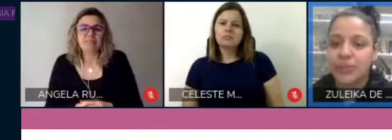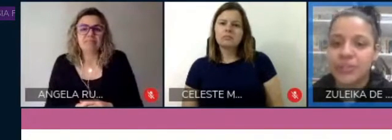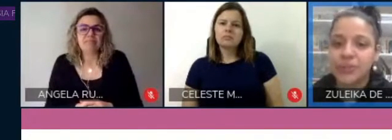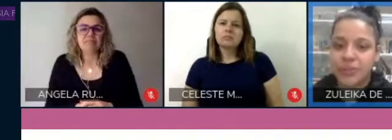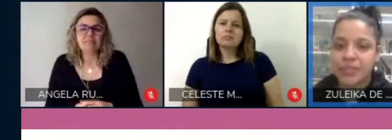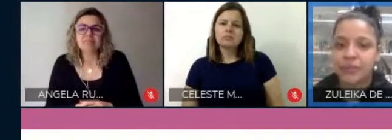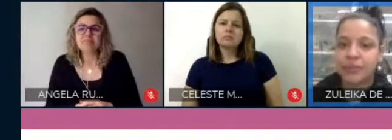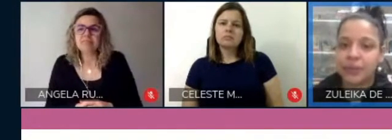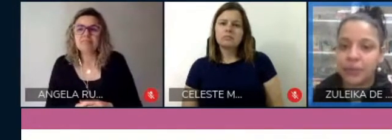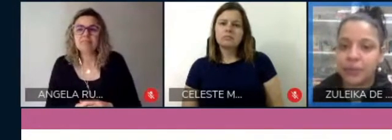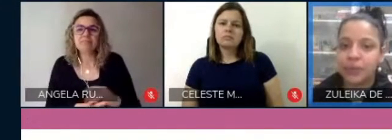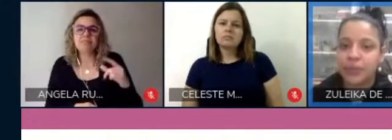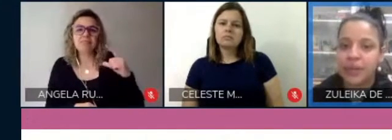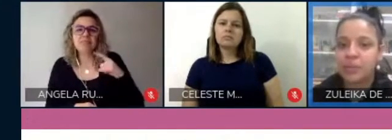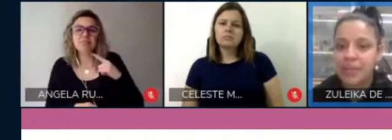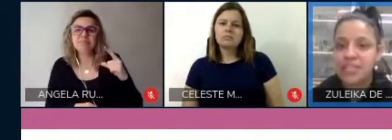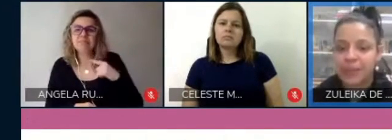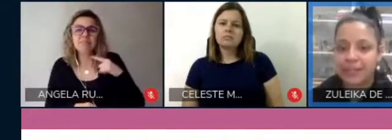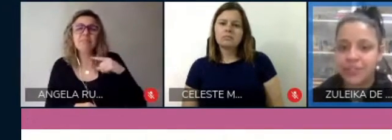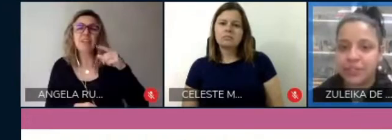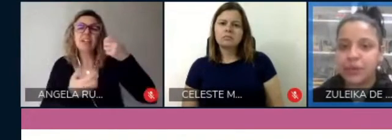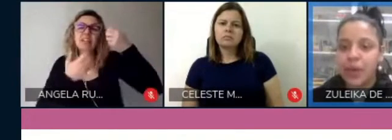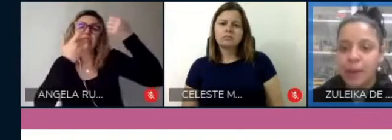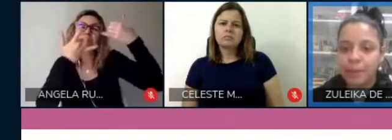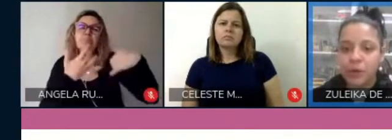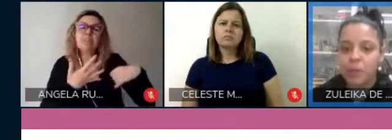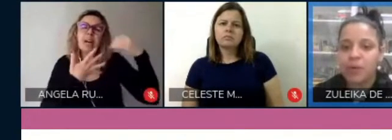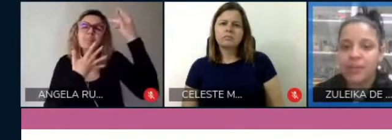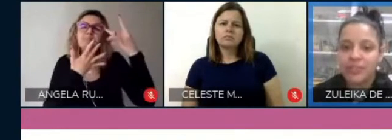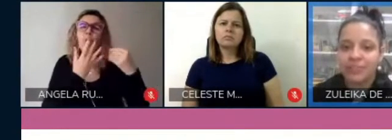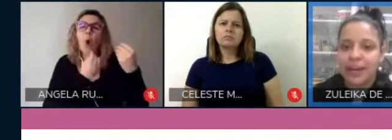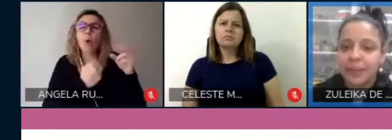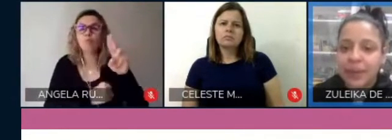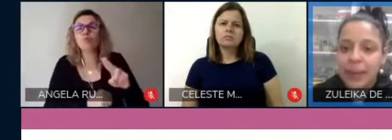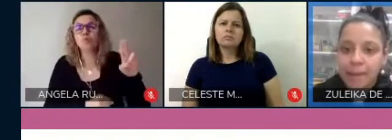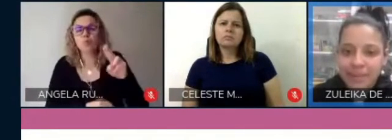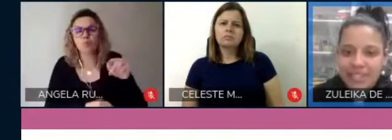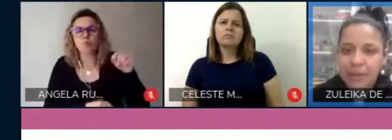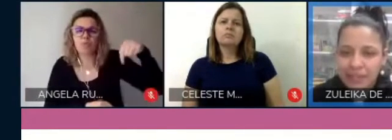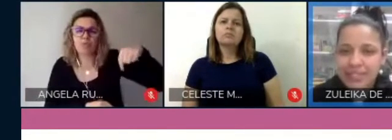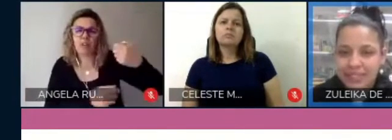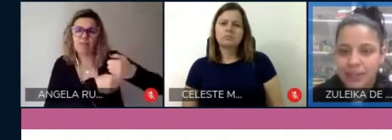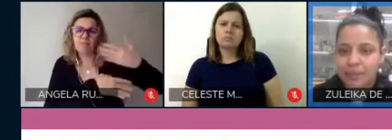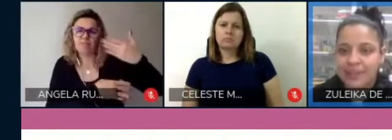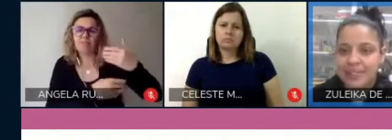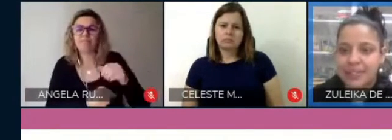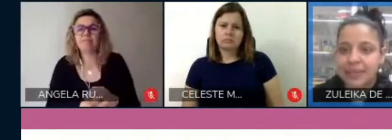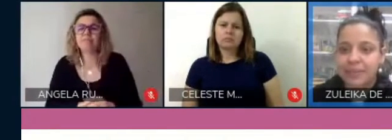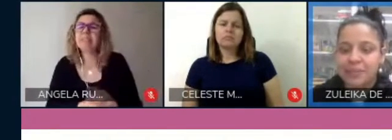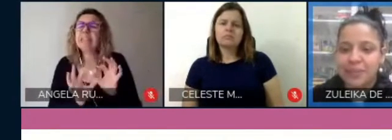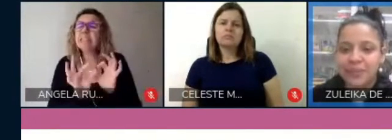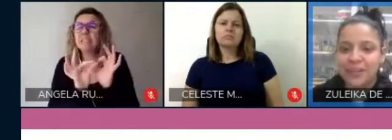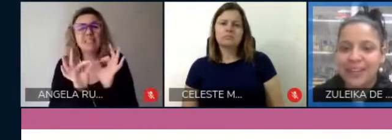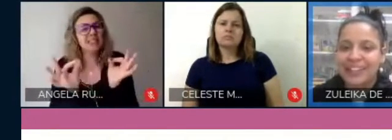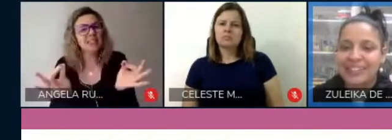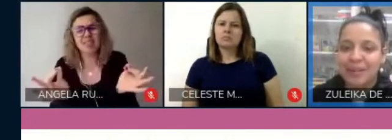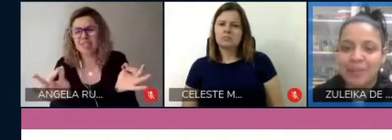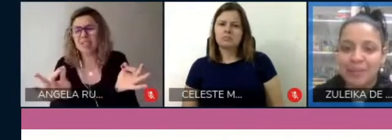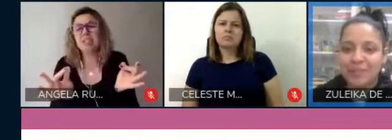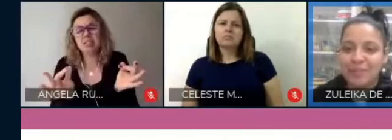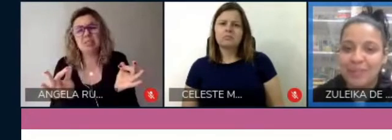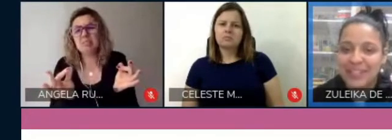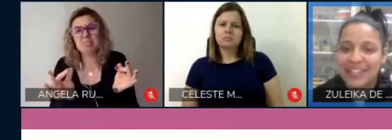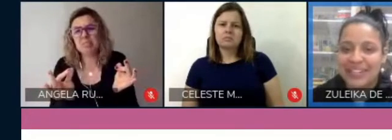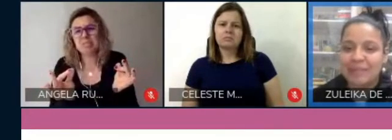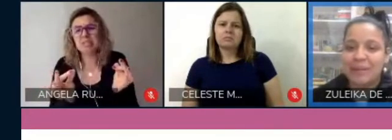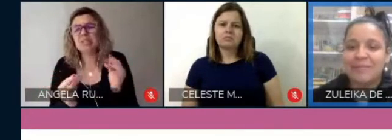as instruções de uso, então tem um tutorial bem explicadinho para como eu ativar. Mas ele é bem simples, né? E posso falar, não